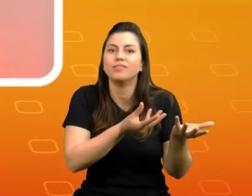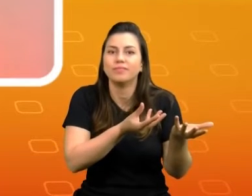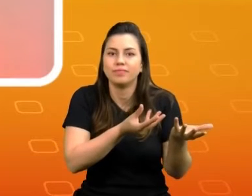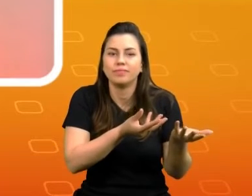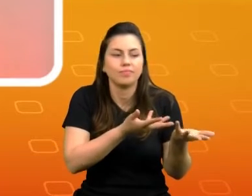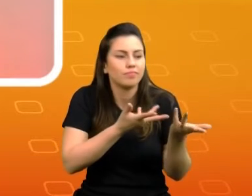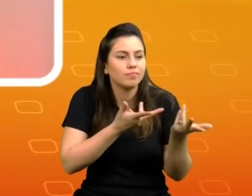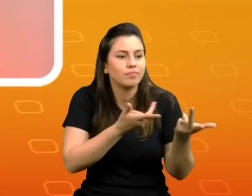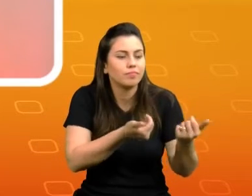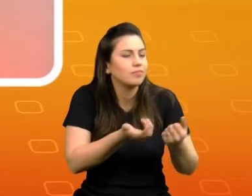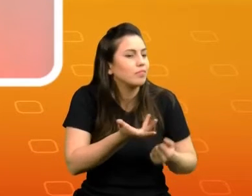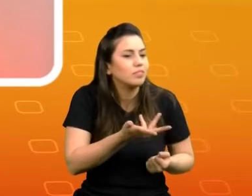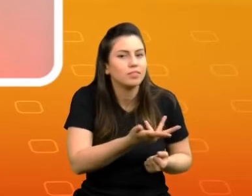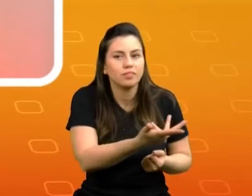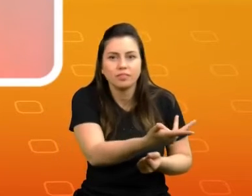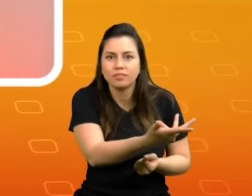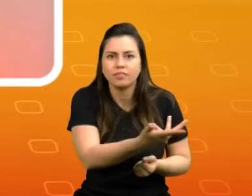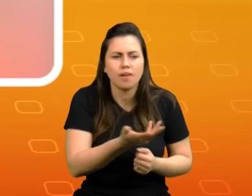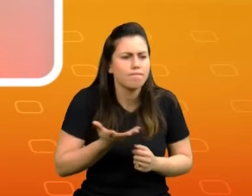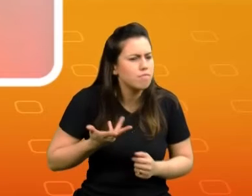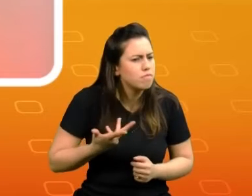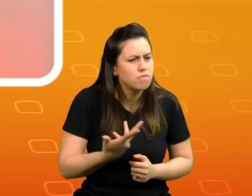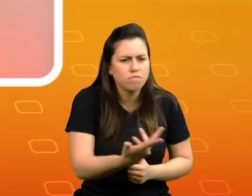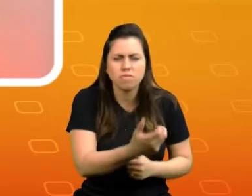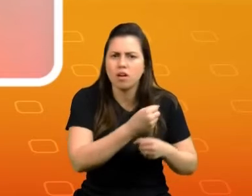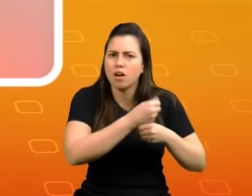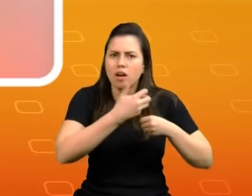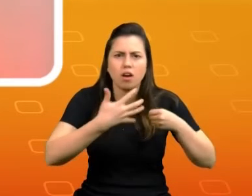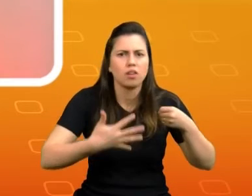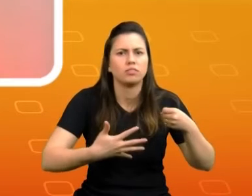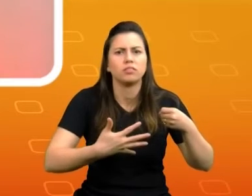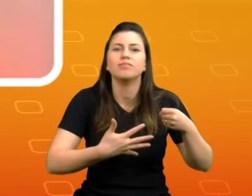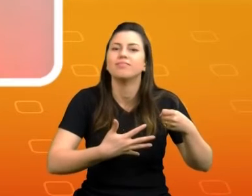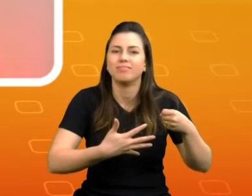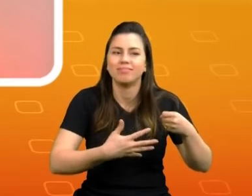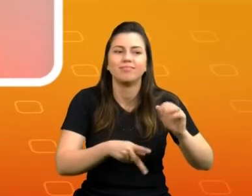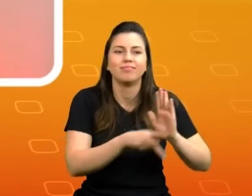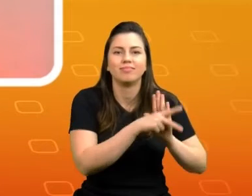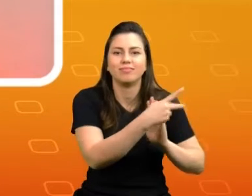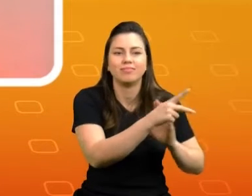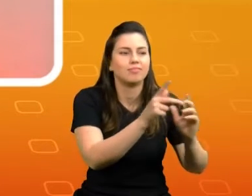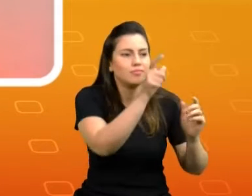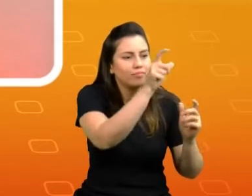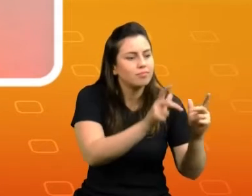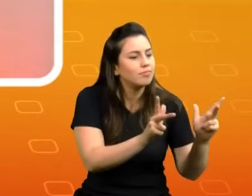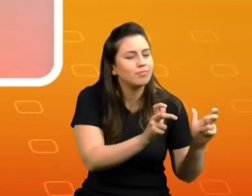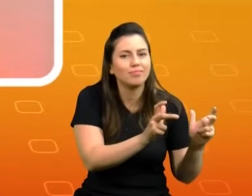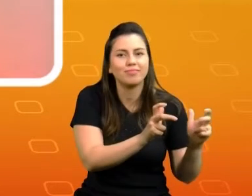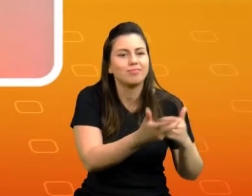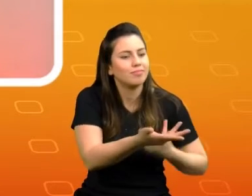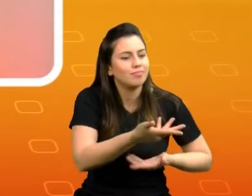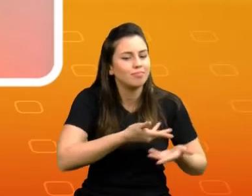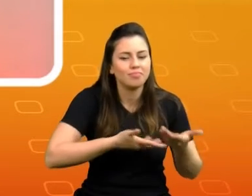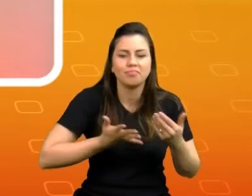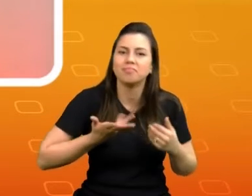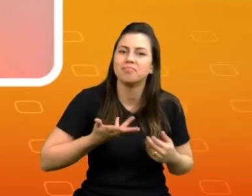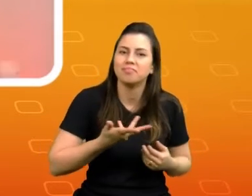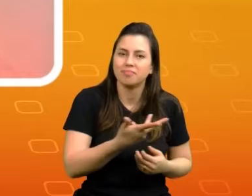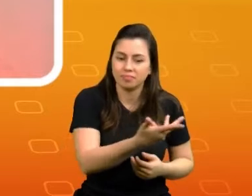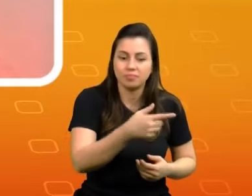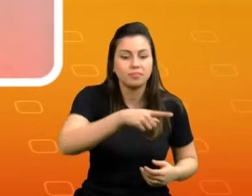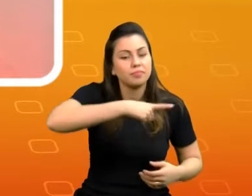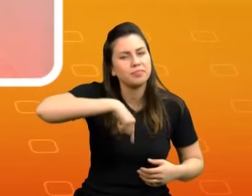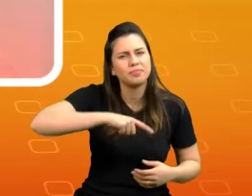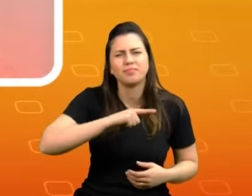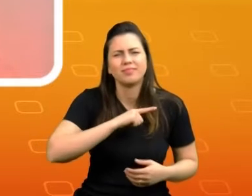a gente vai conseguir agilizar ainda mais a entrega de conteúdo para os jogadores no nosso caso a gente